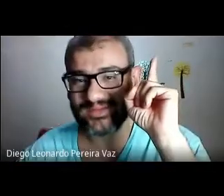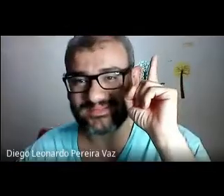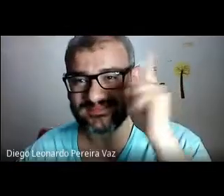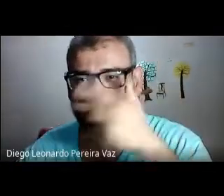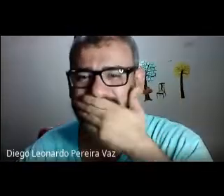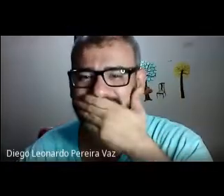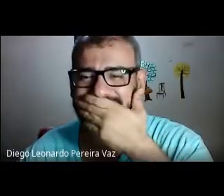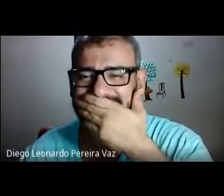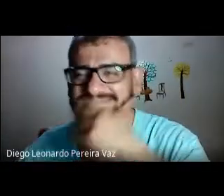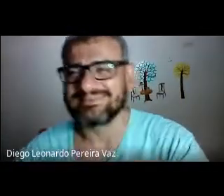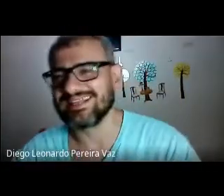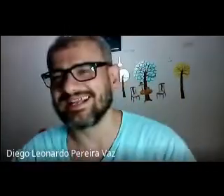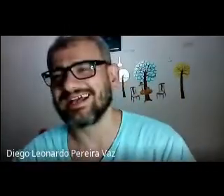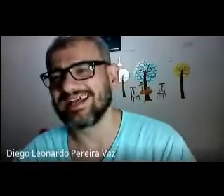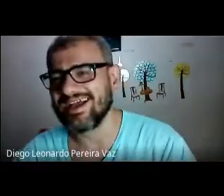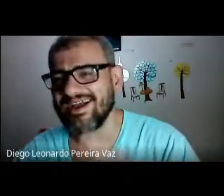Pessoal,